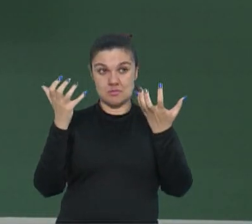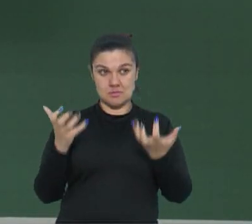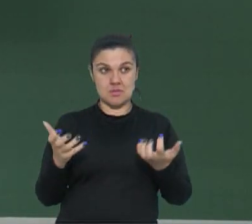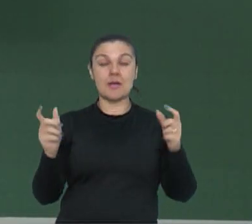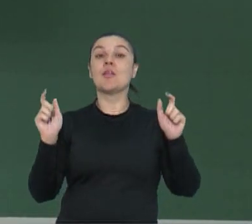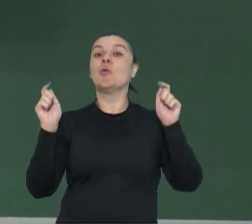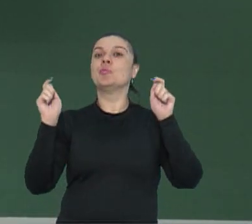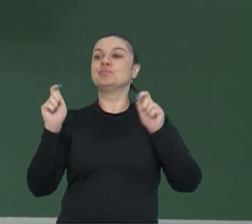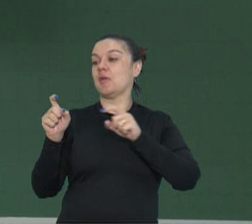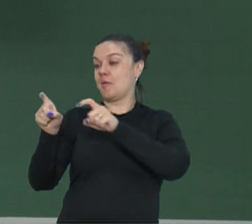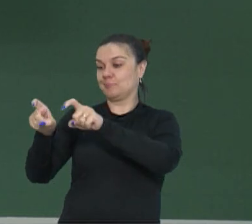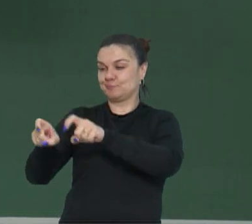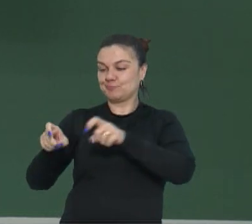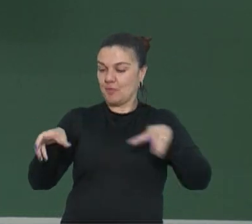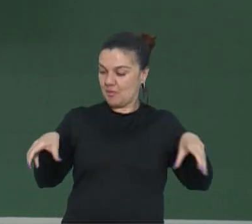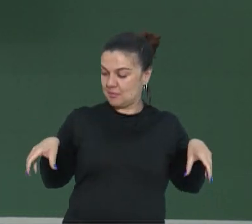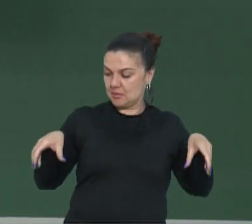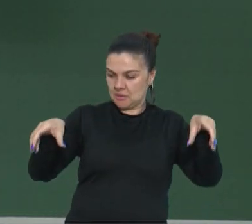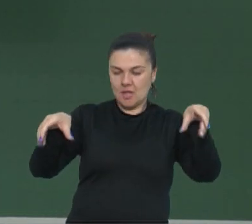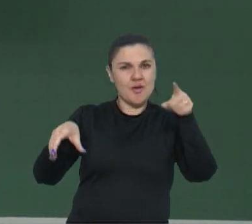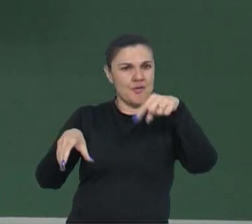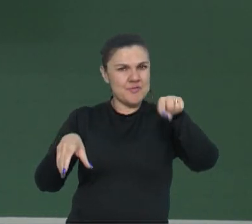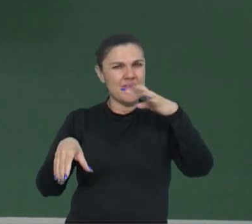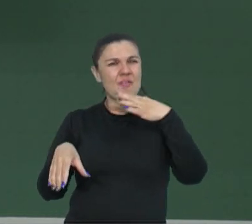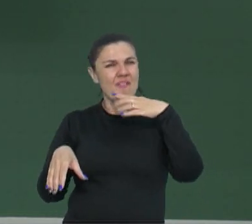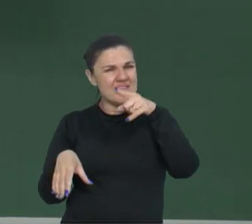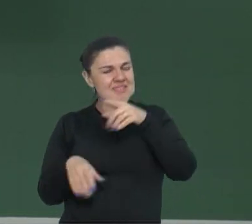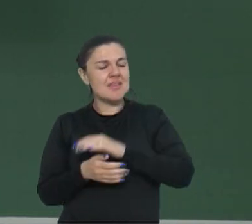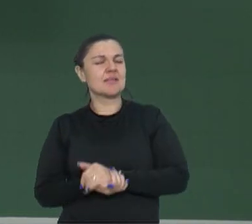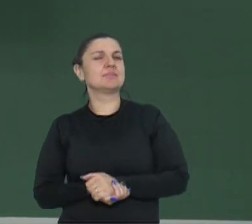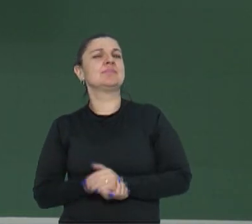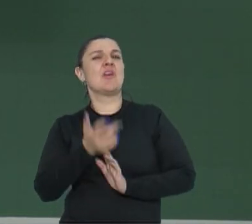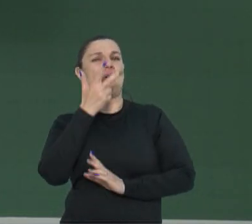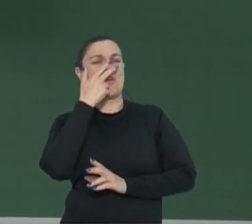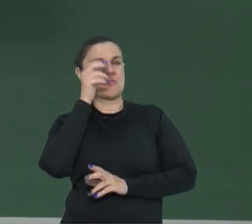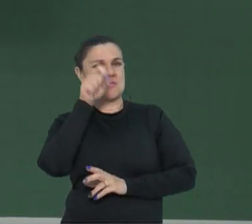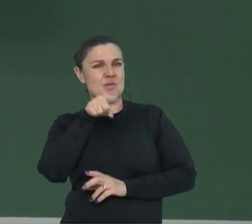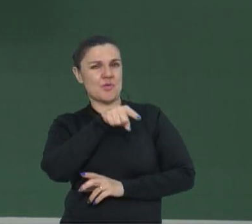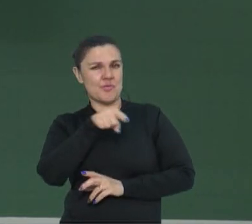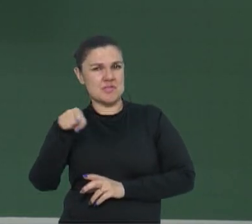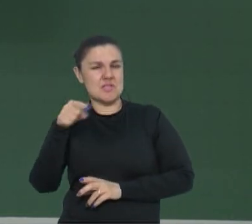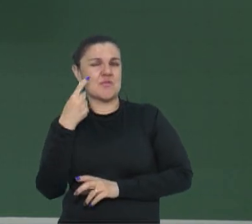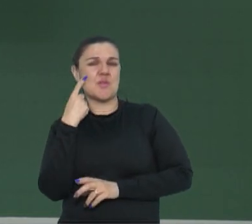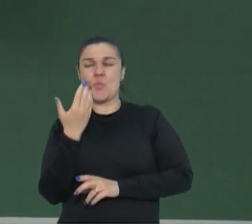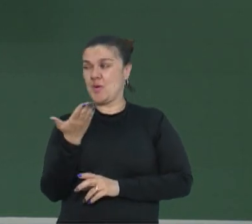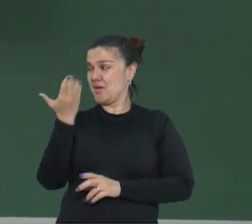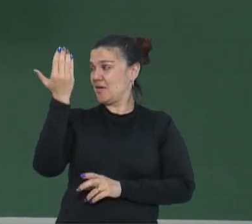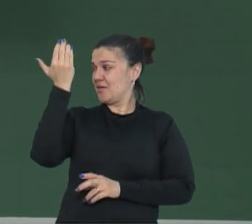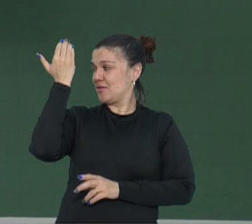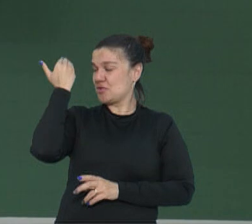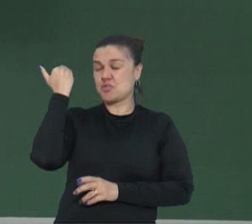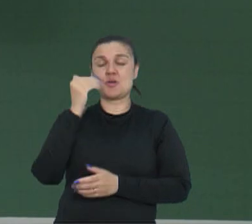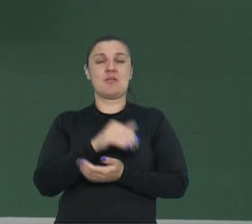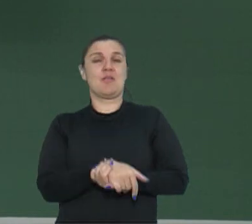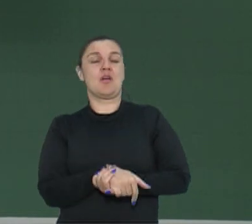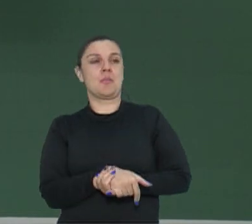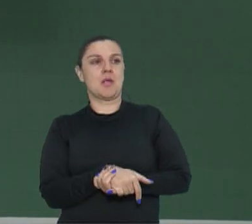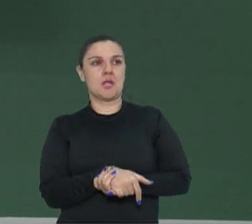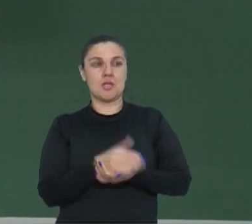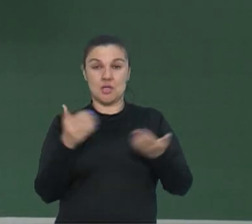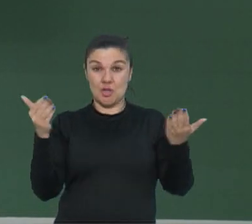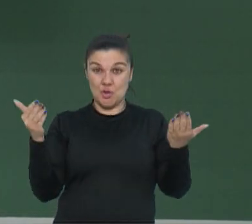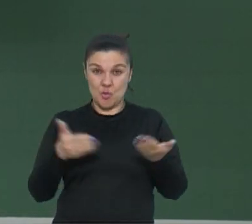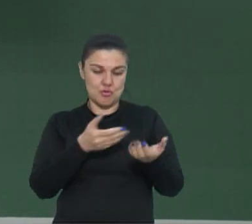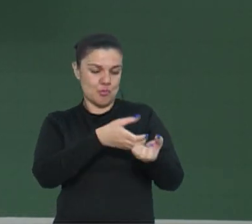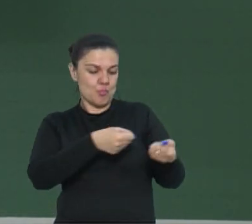dá para plantar nas margens. Já ouviram essa história, né? Provavelmente já, quando vocês ouviram falar das antigas civilizações humanas, né? Hoje, com a quantidade